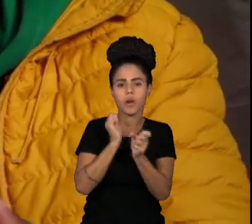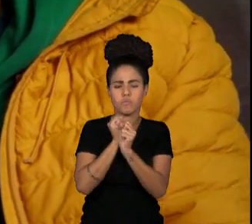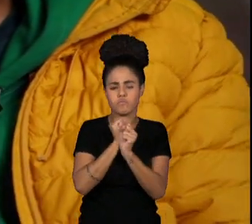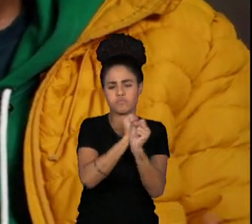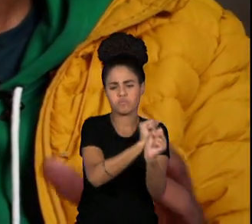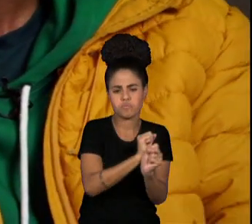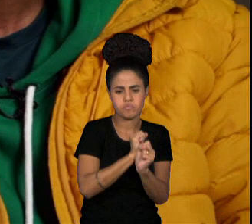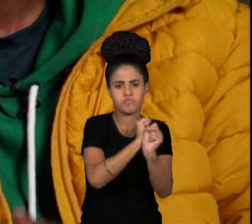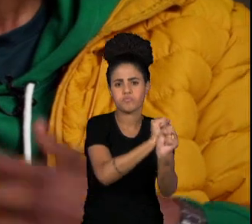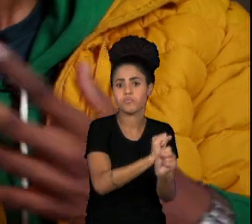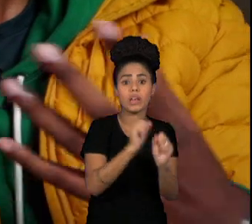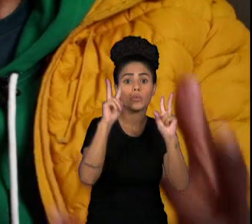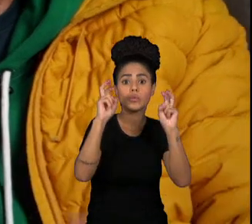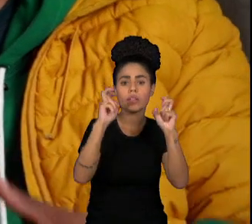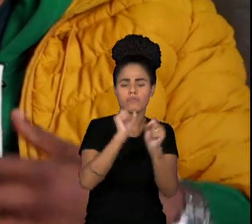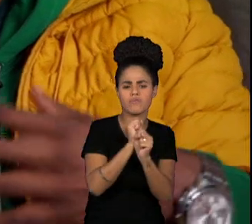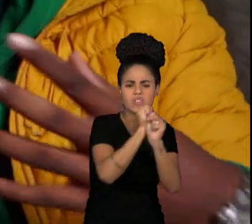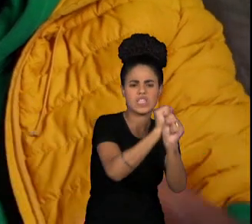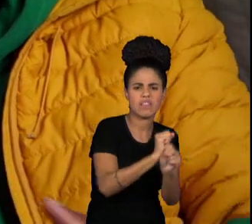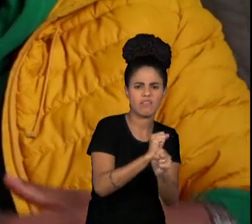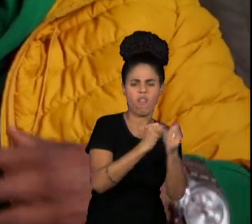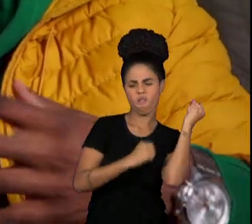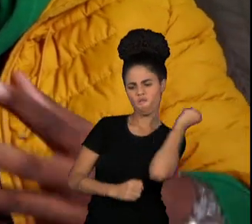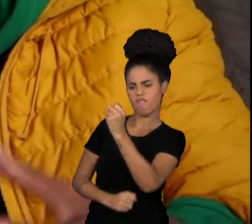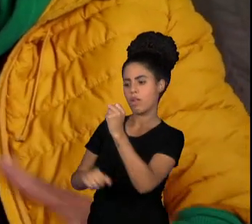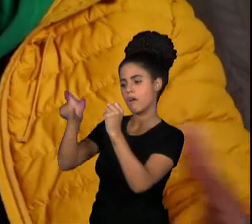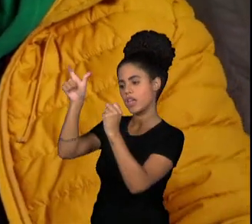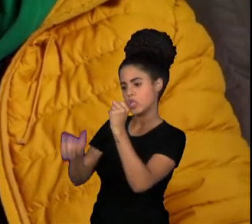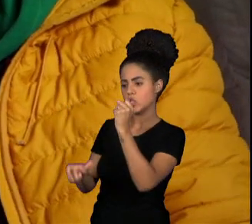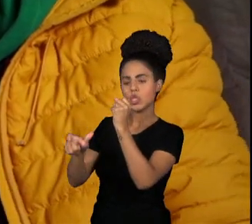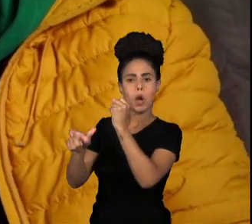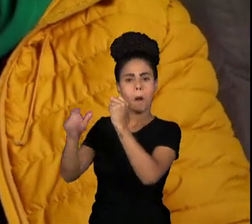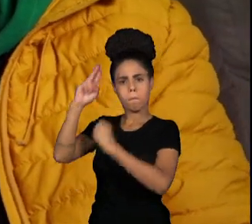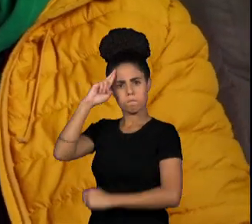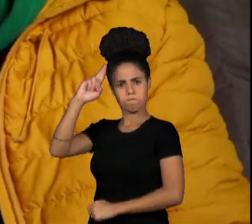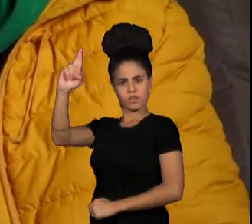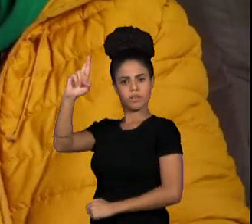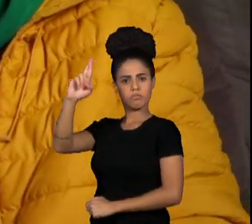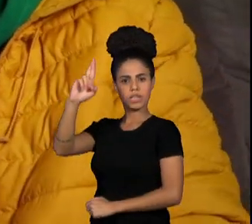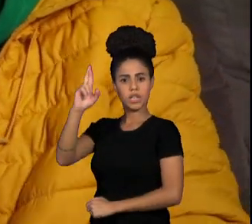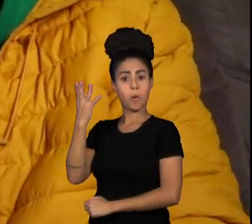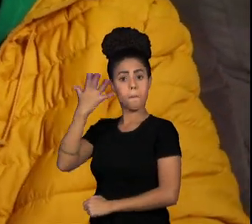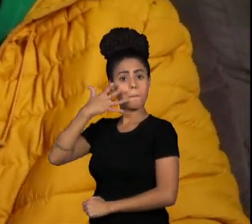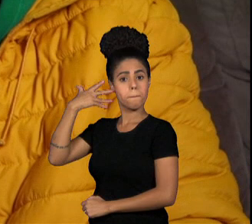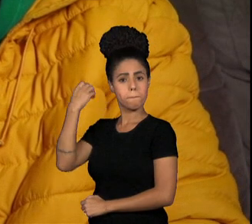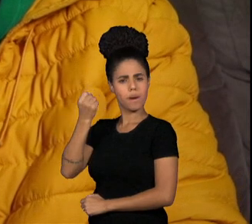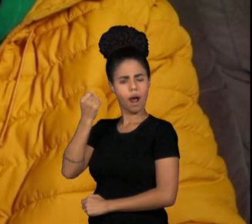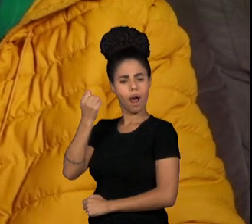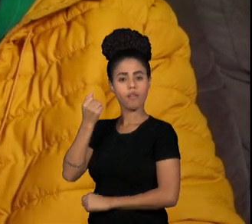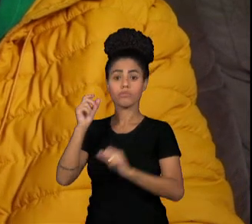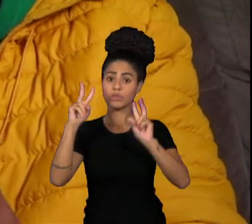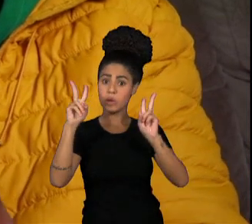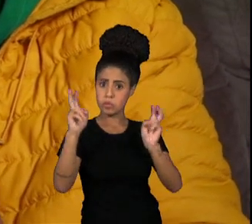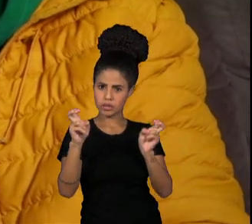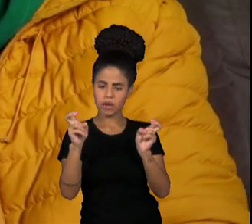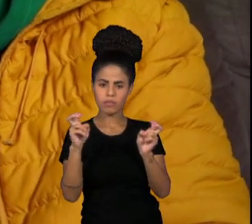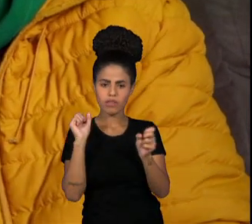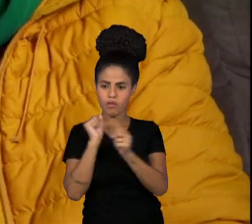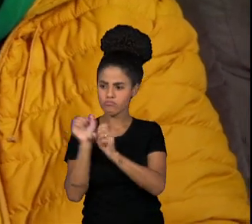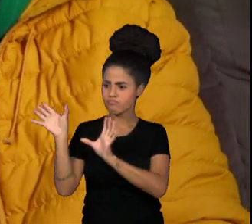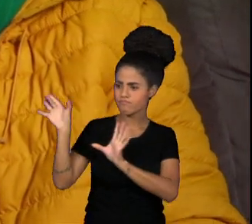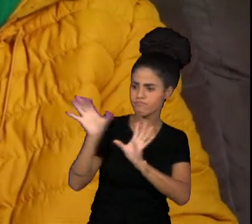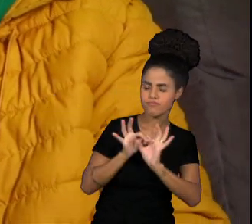que mata o seu senhor de engenho, e o disco fala de liberdade em todos os sentidos, então eu trouxe essa amarração,